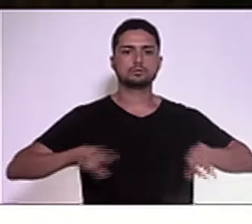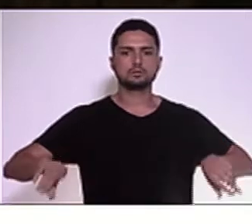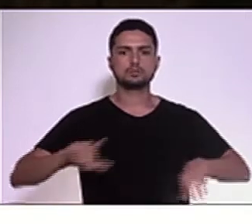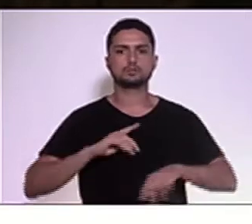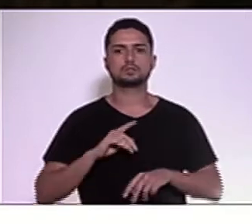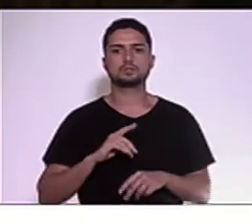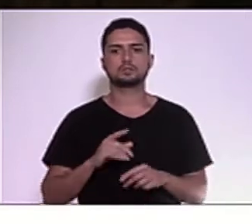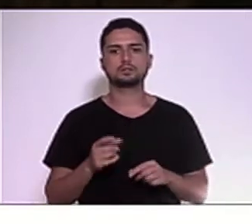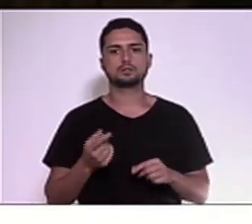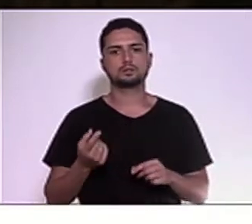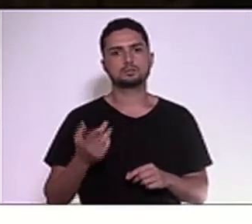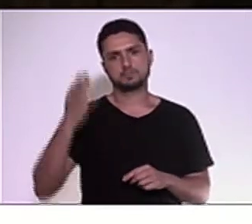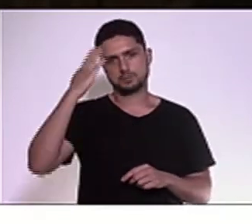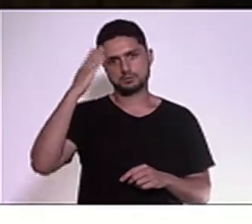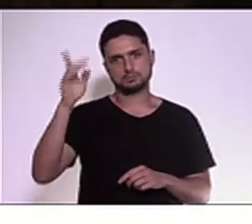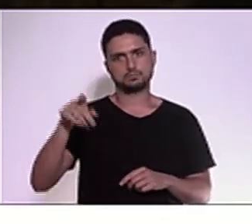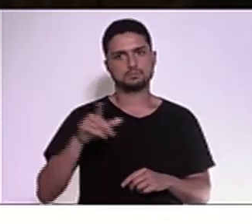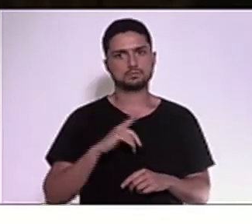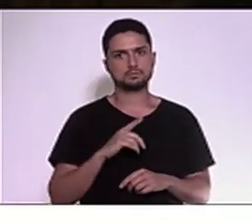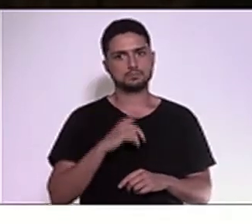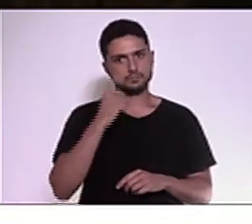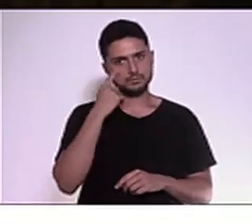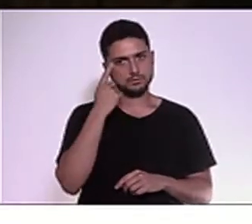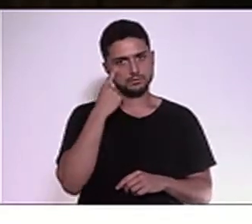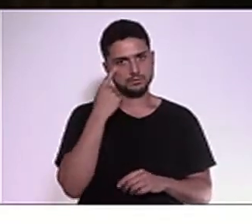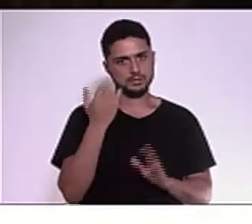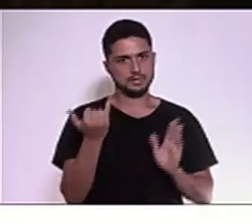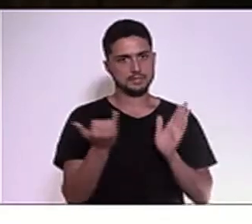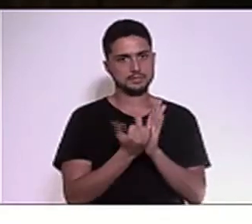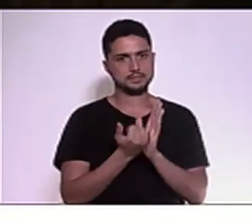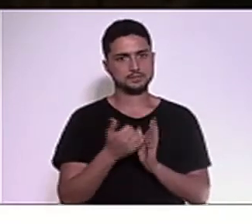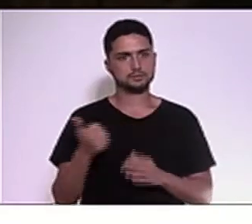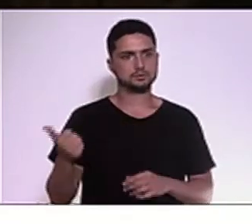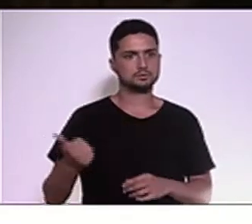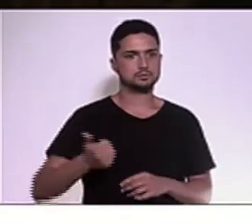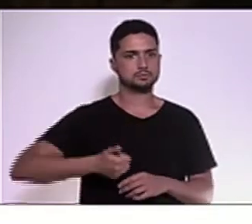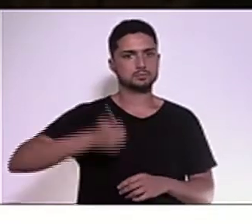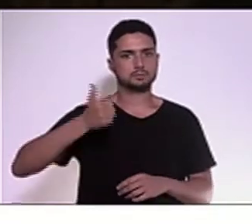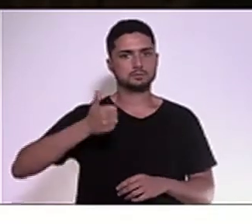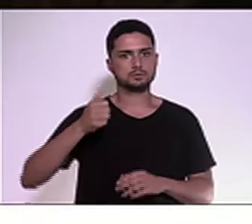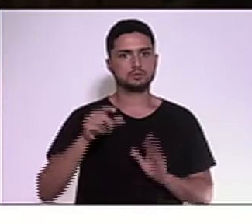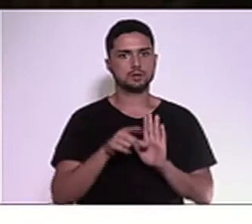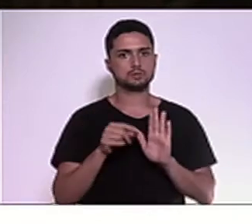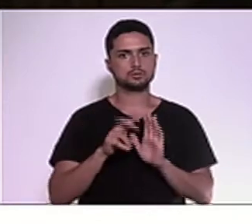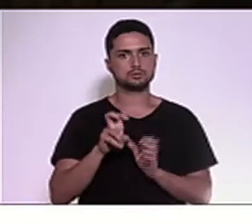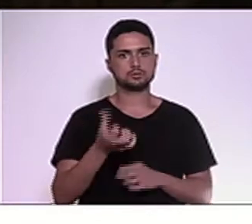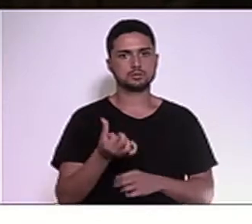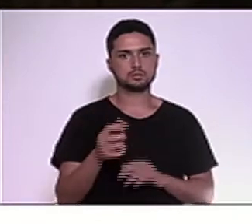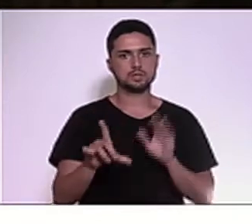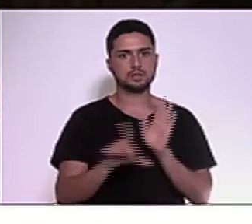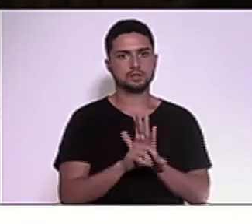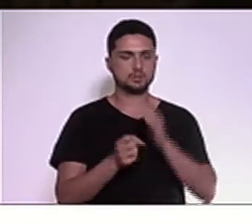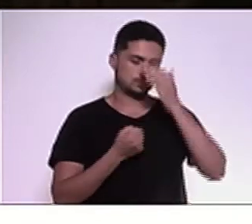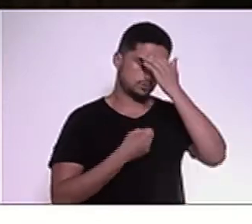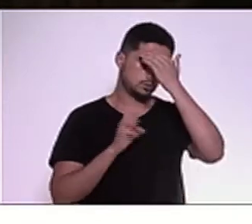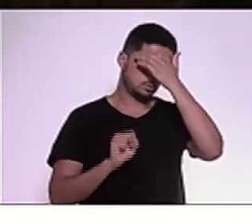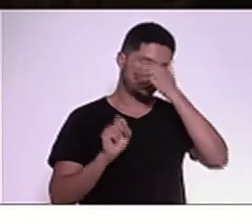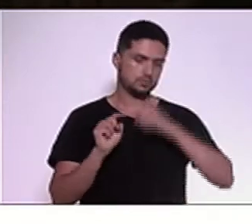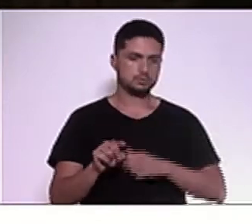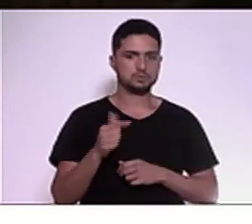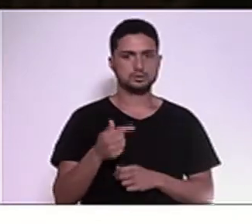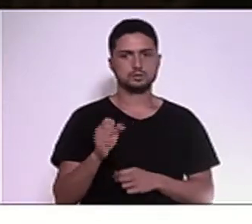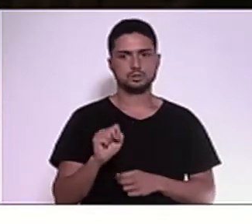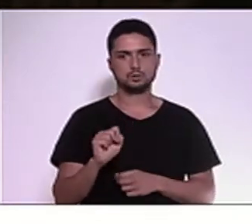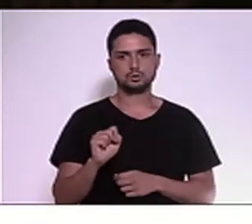em especial as previstas no inciso 1º do artigo 56 da Lei número 8.078